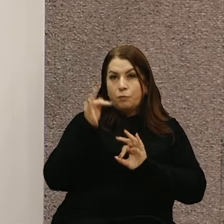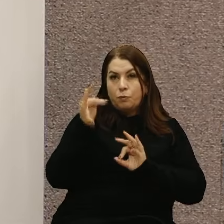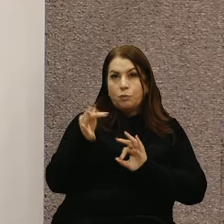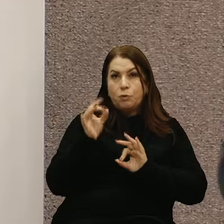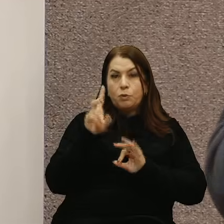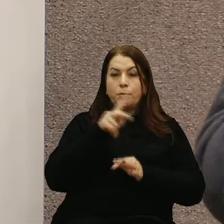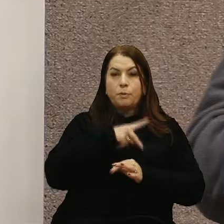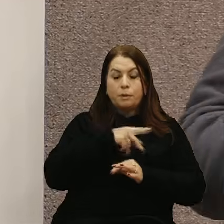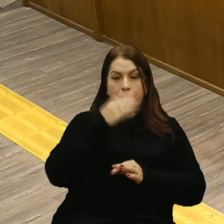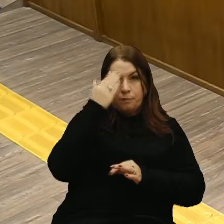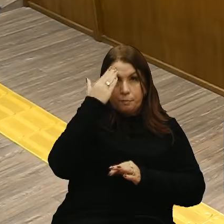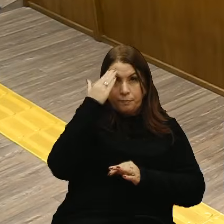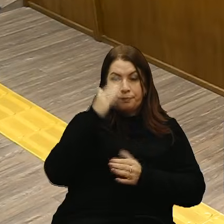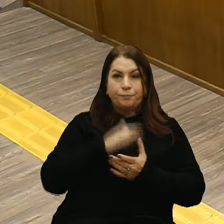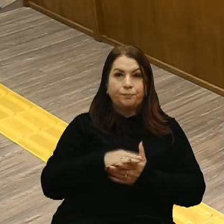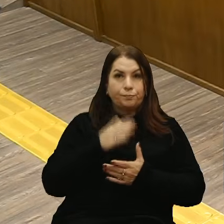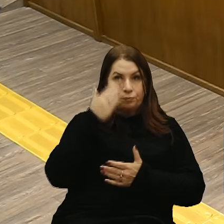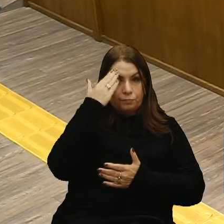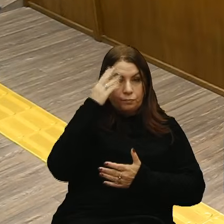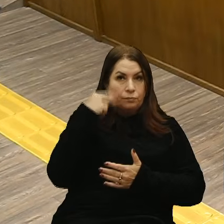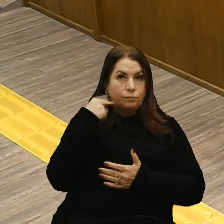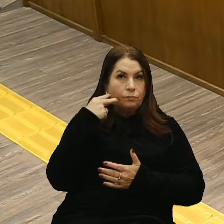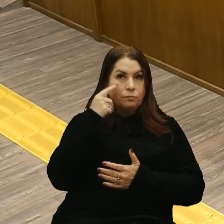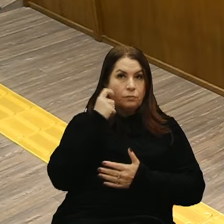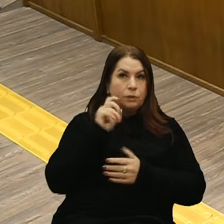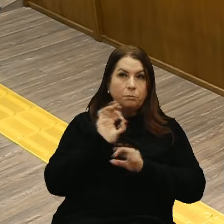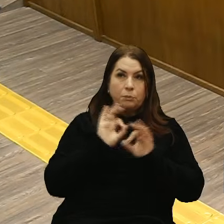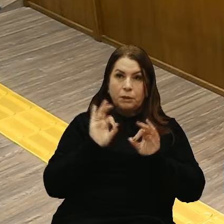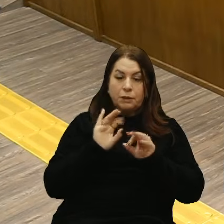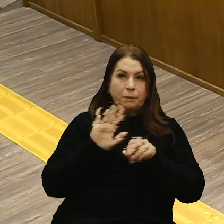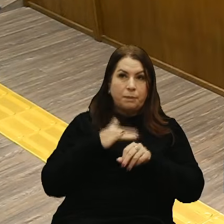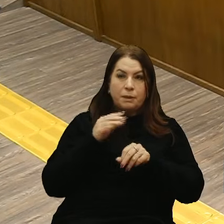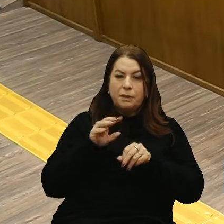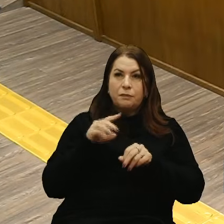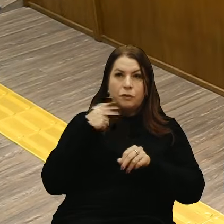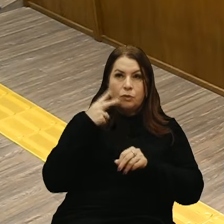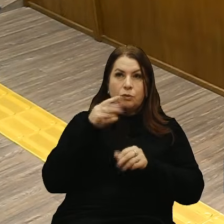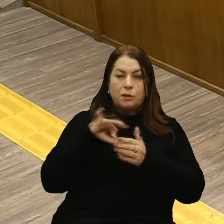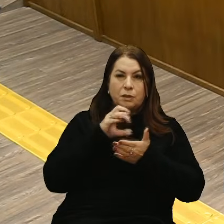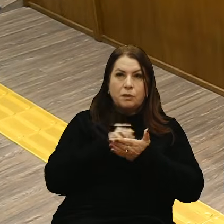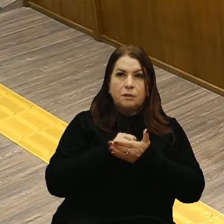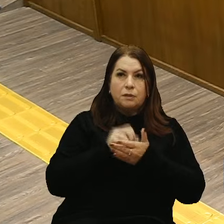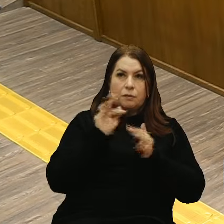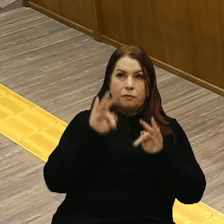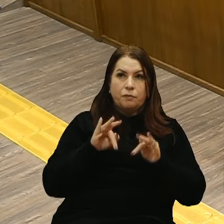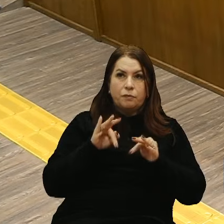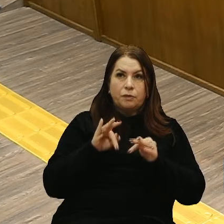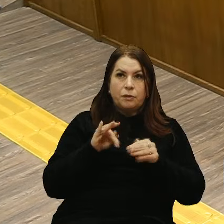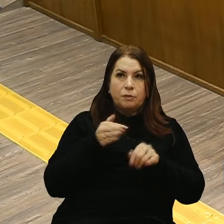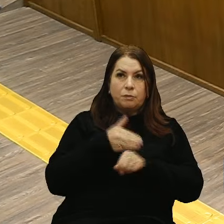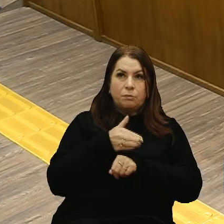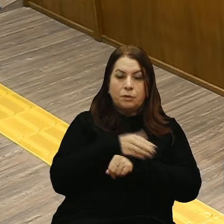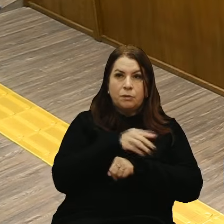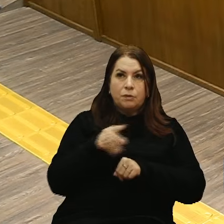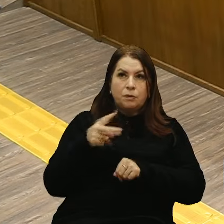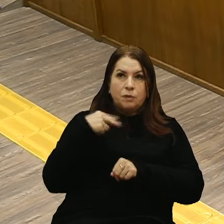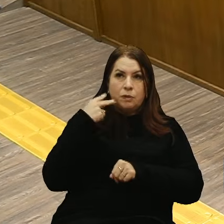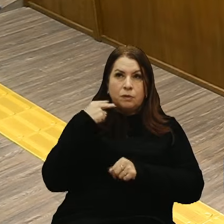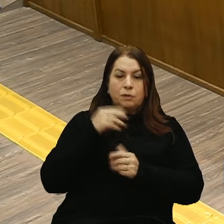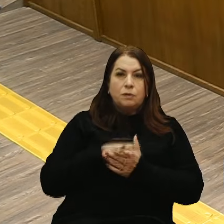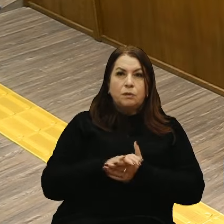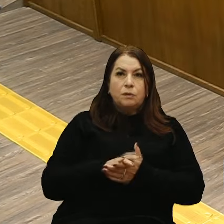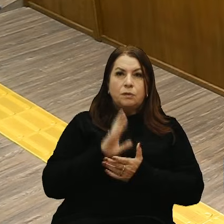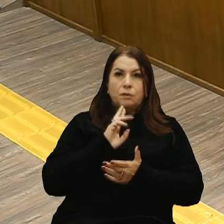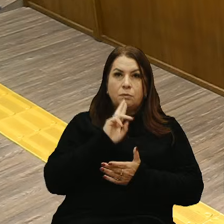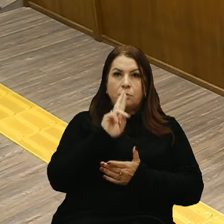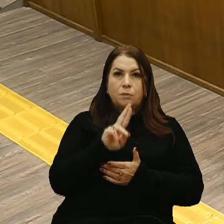isso, presidente. Muito obrigado. Obrigado, vereador Caleb. Não havendo mais vereadores inscritos, é encerrada as participações dos nobres colegas.